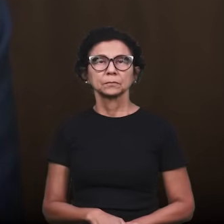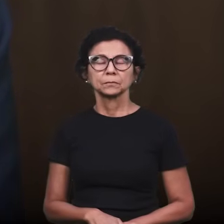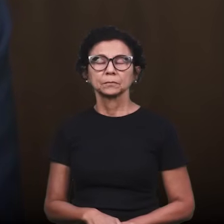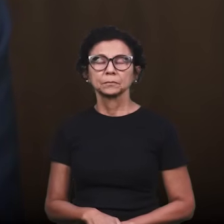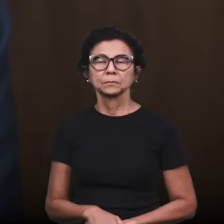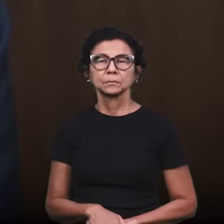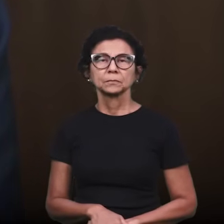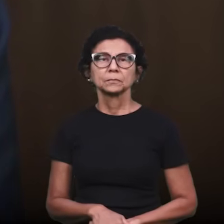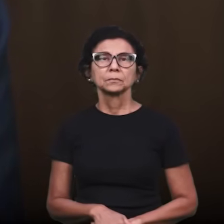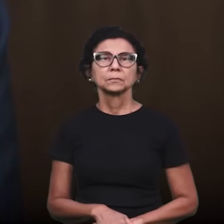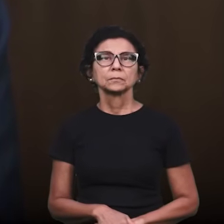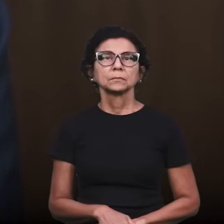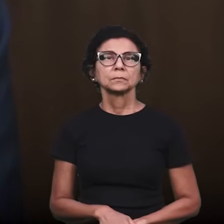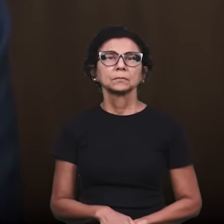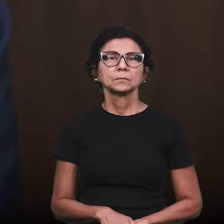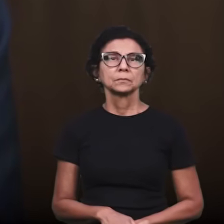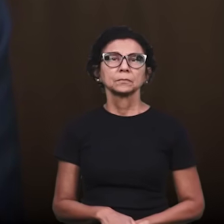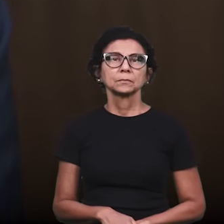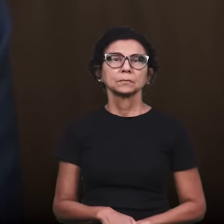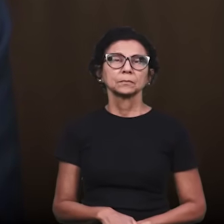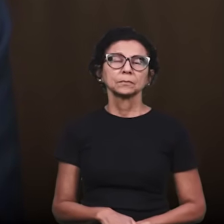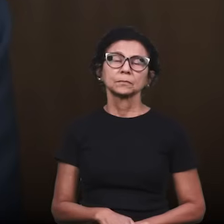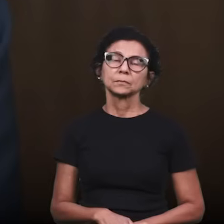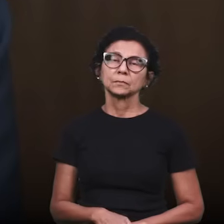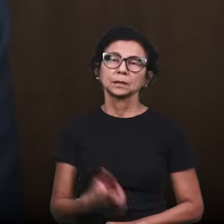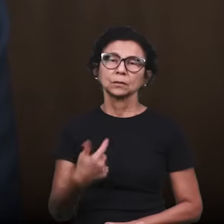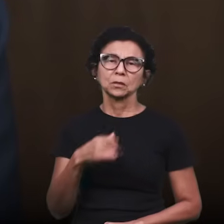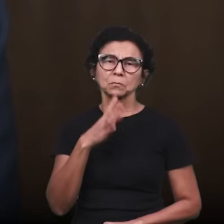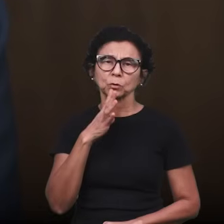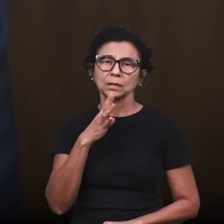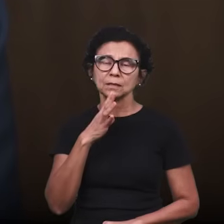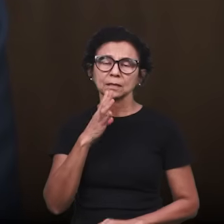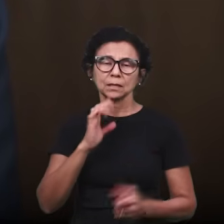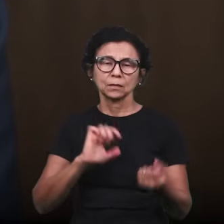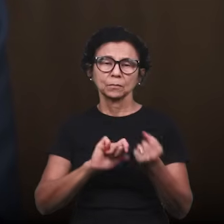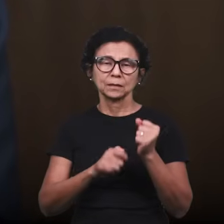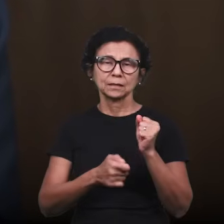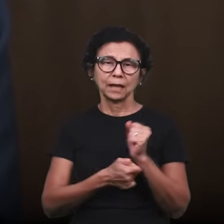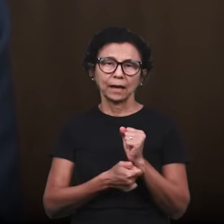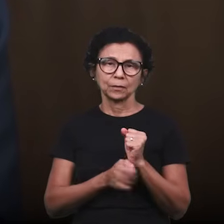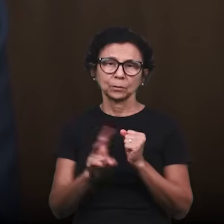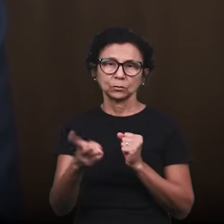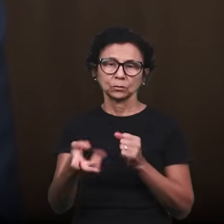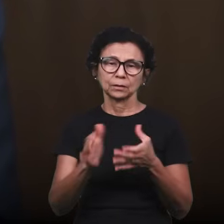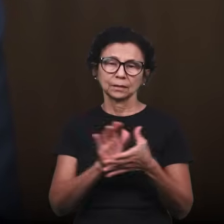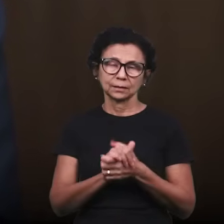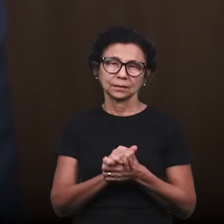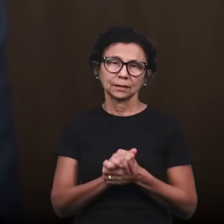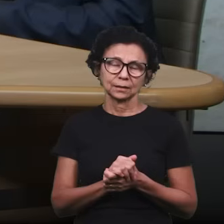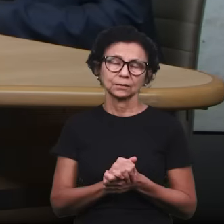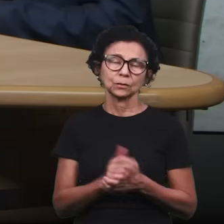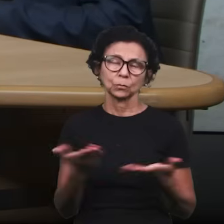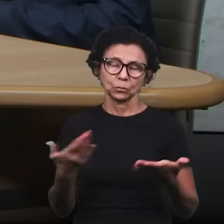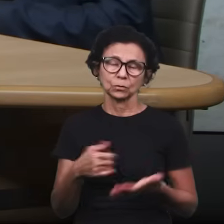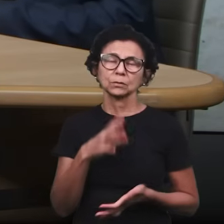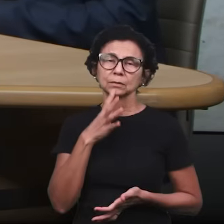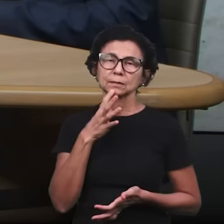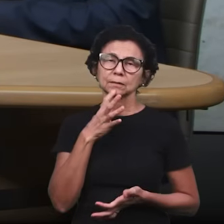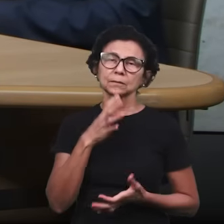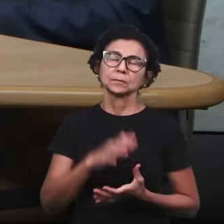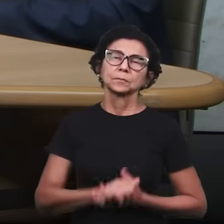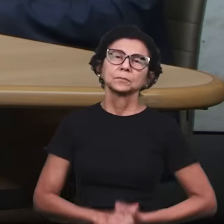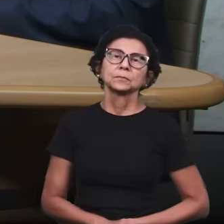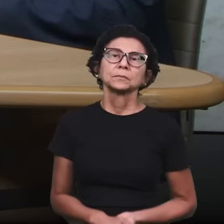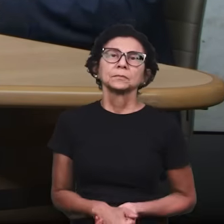glorificar o Senhor, Glória a Deus. porque isso está lá encoberto aos nossos olhos. É verdade. Amém? Amém. Amém, Pai. Glória a Jesus,